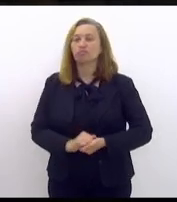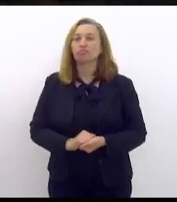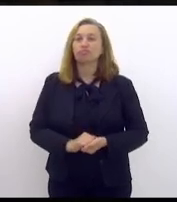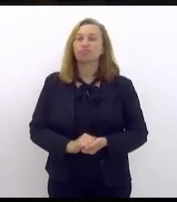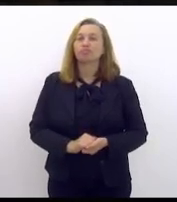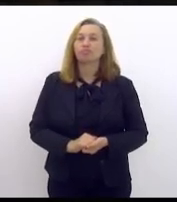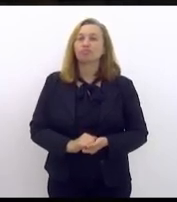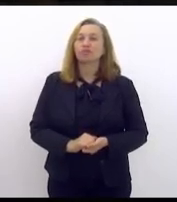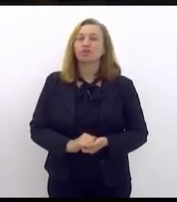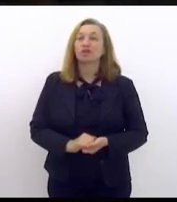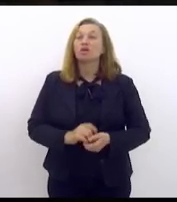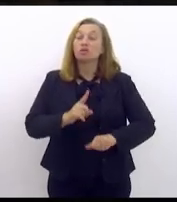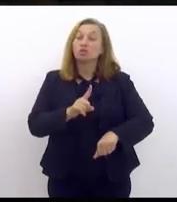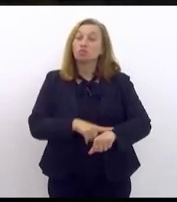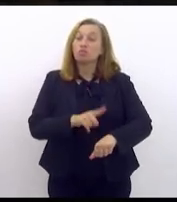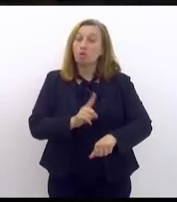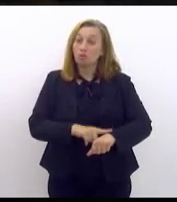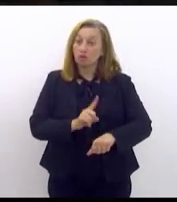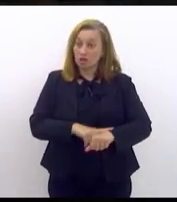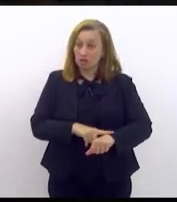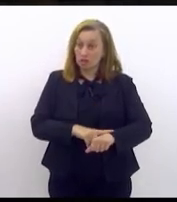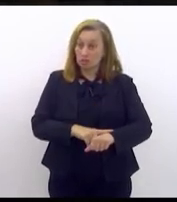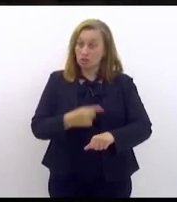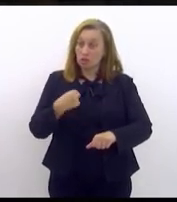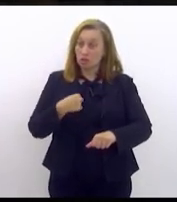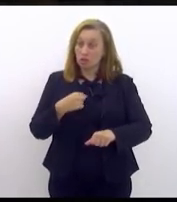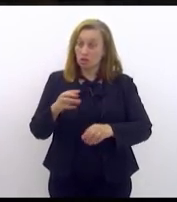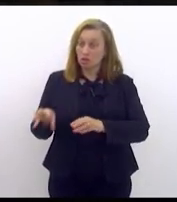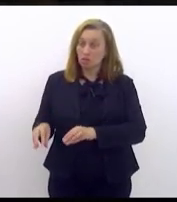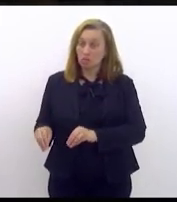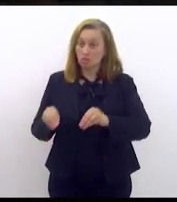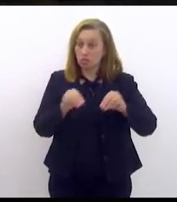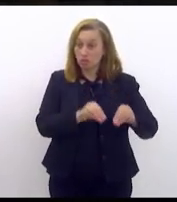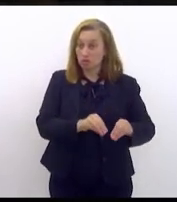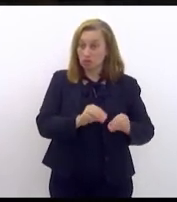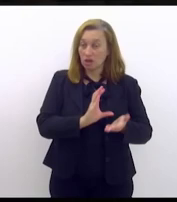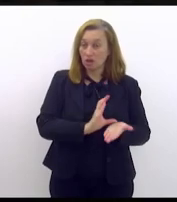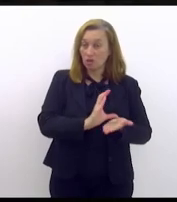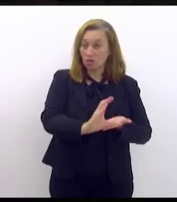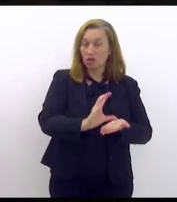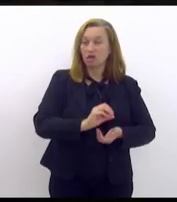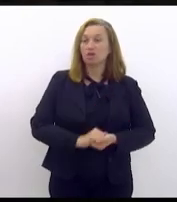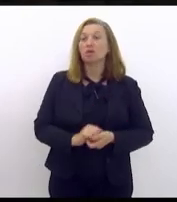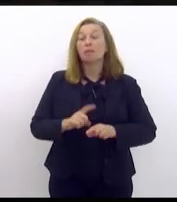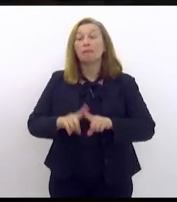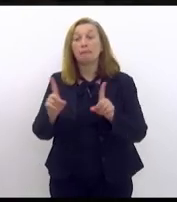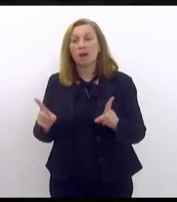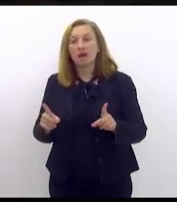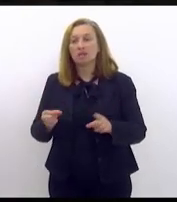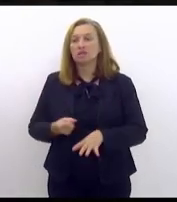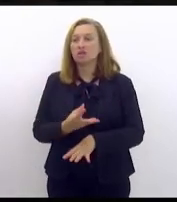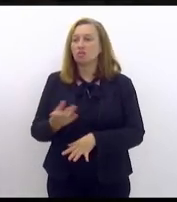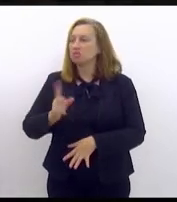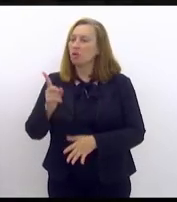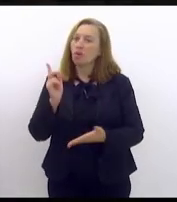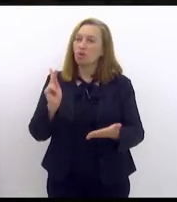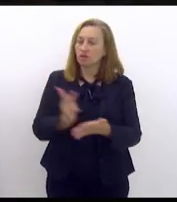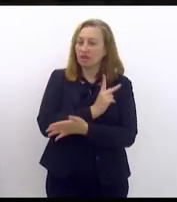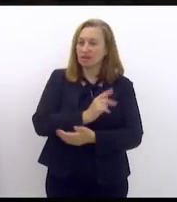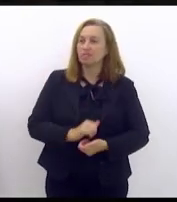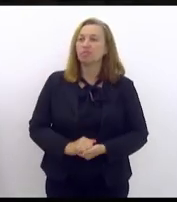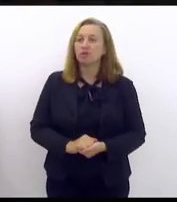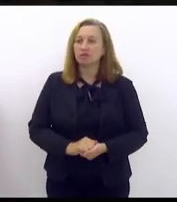fiscal. Na hora que for para o destino, a benesse fiscal cai. Mas, enquanto isso não